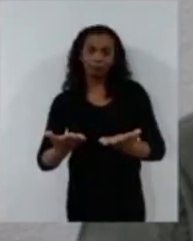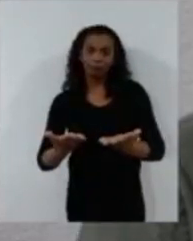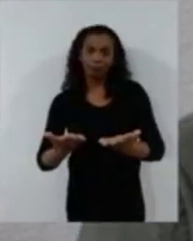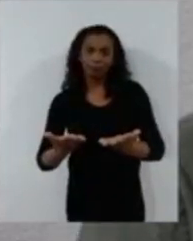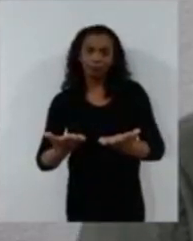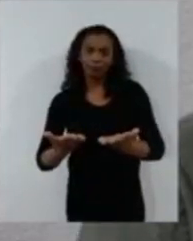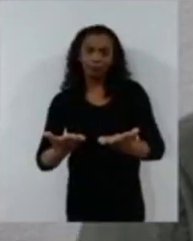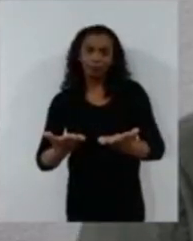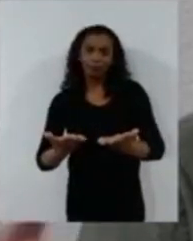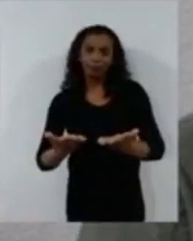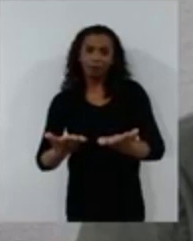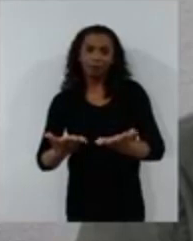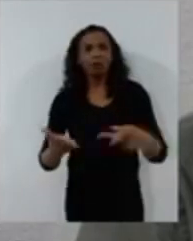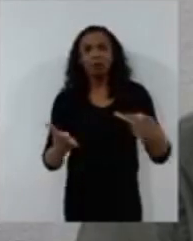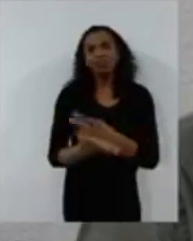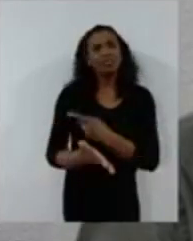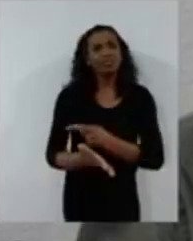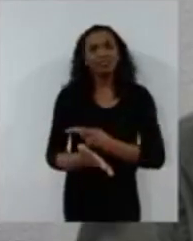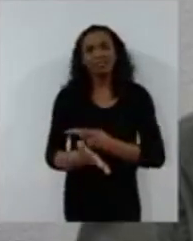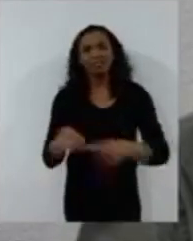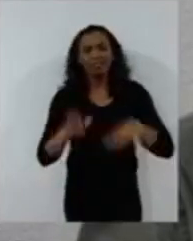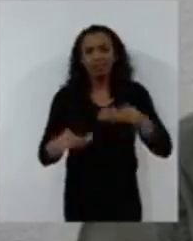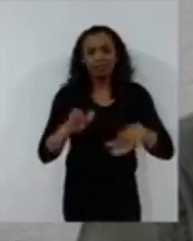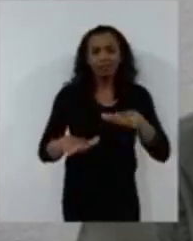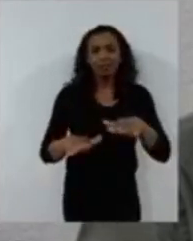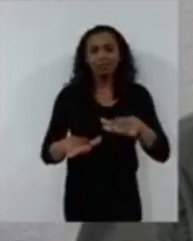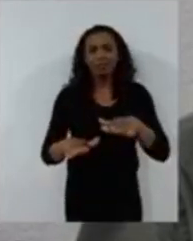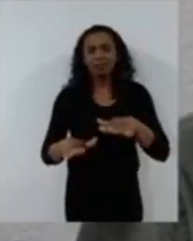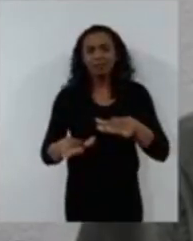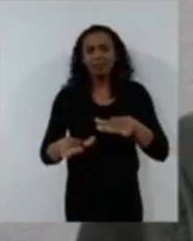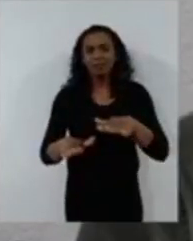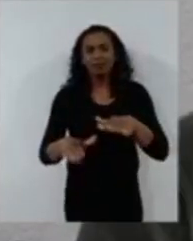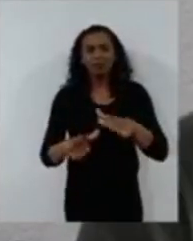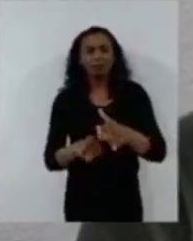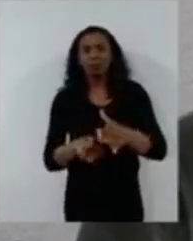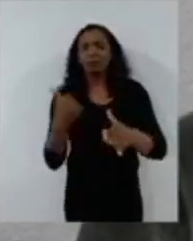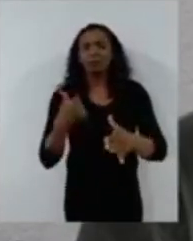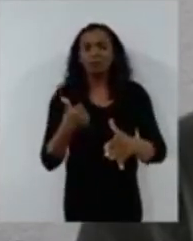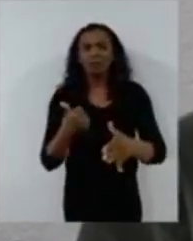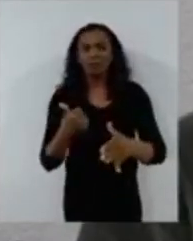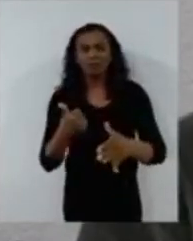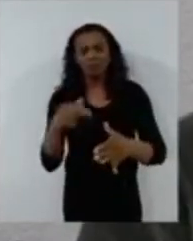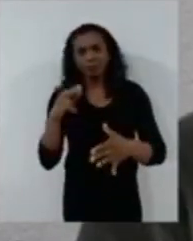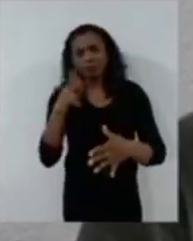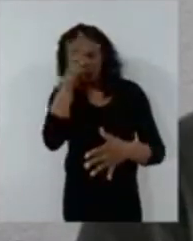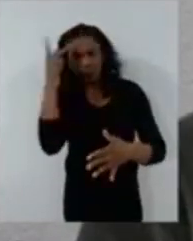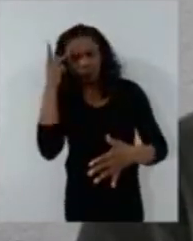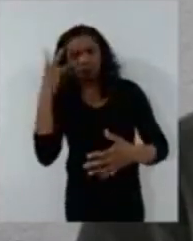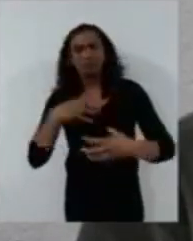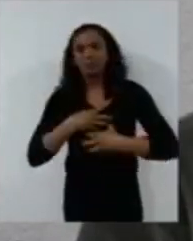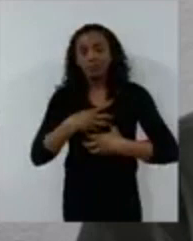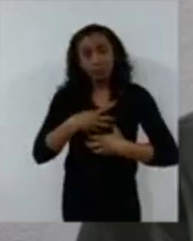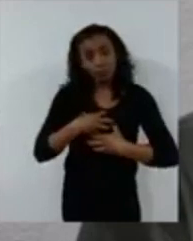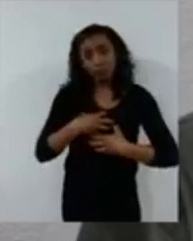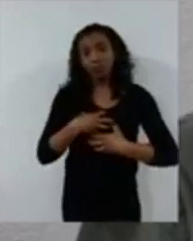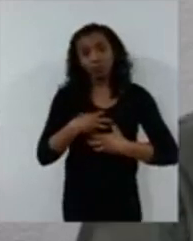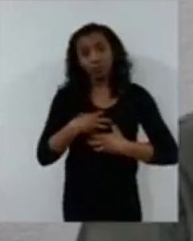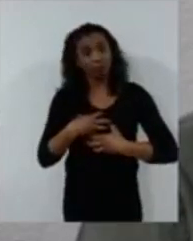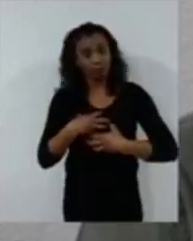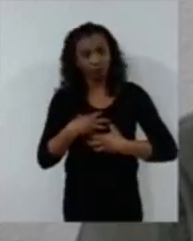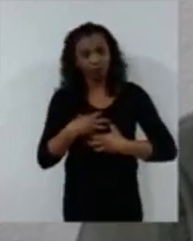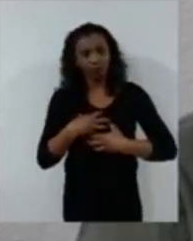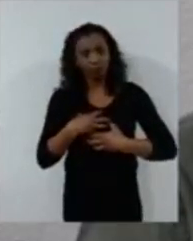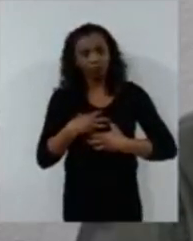dos primeiros sintomas que você puder acreditar que seja do Covid-19. Na